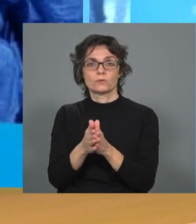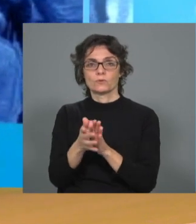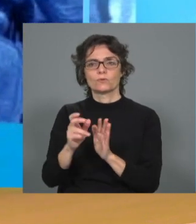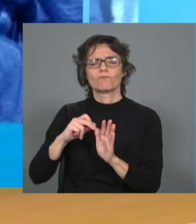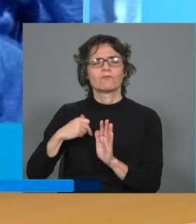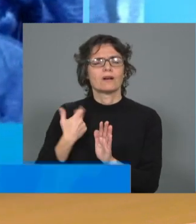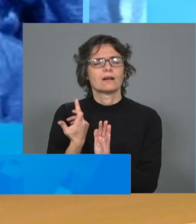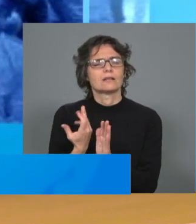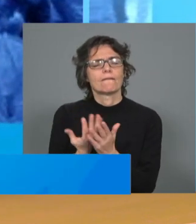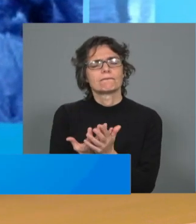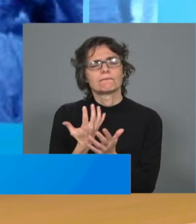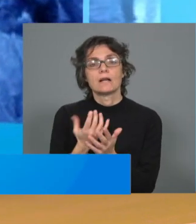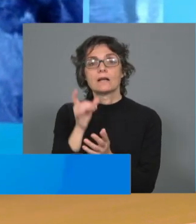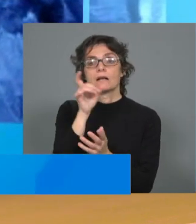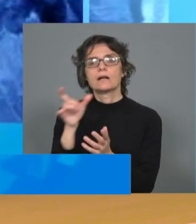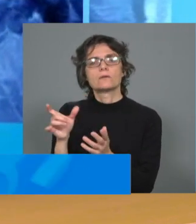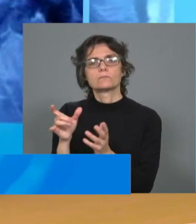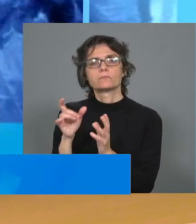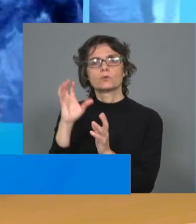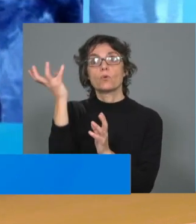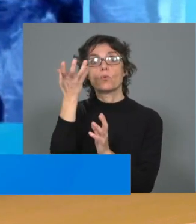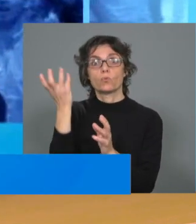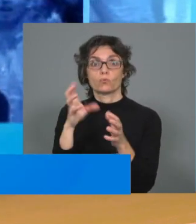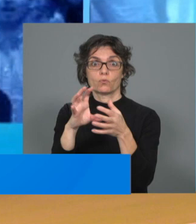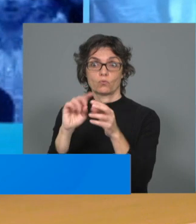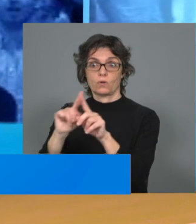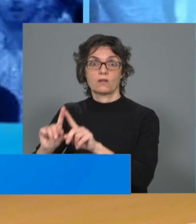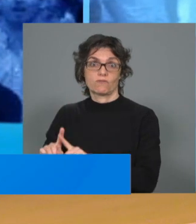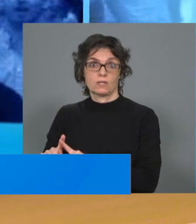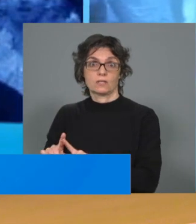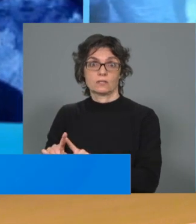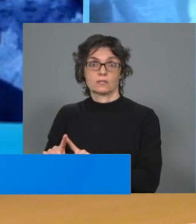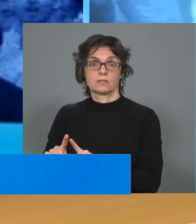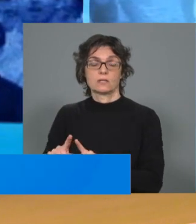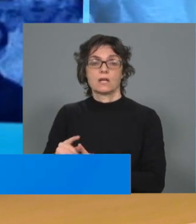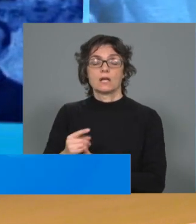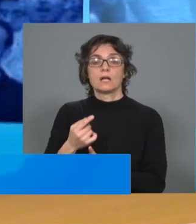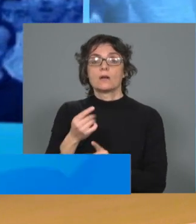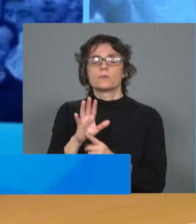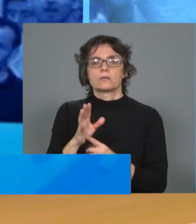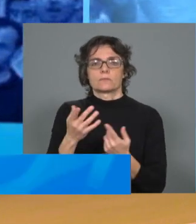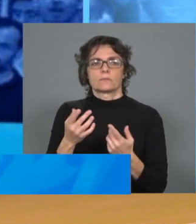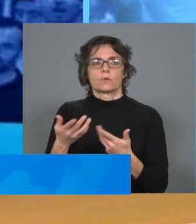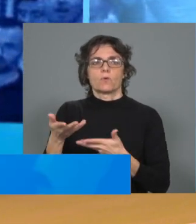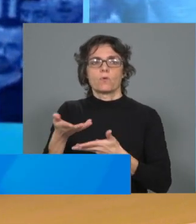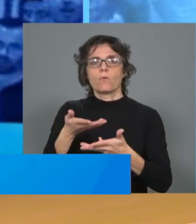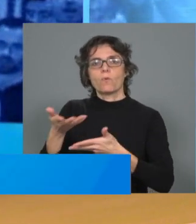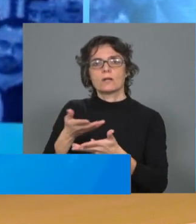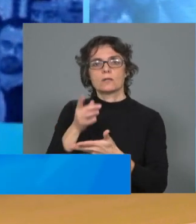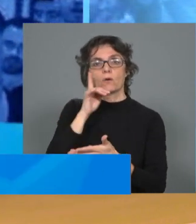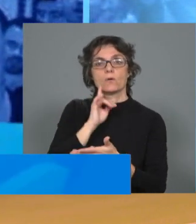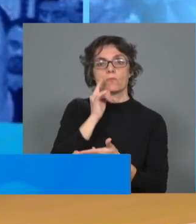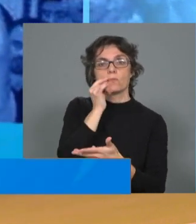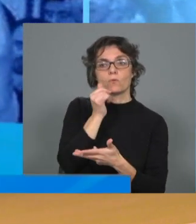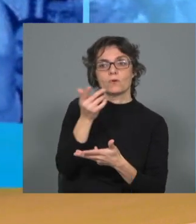rico. É preciso ver também que vêm pessoas de culturas muito diferentes, não é? Como dizias há pouco, pessoas em que, por exemplo, a relação entre homens e mulheres não é como a